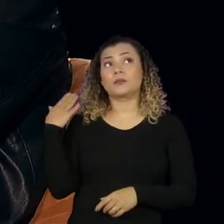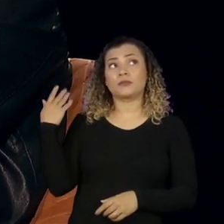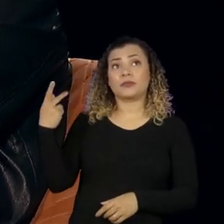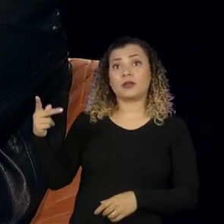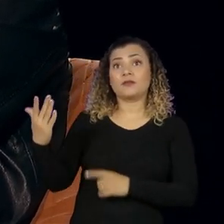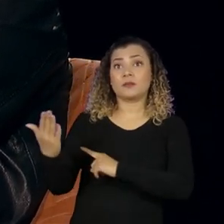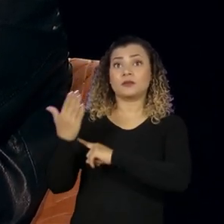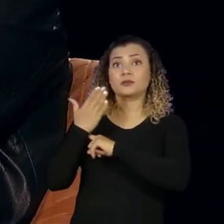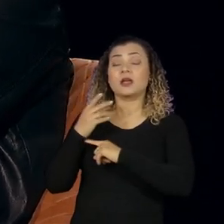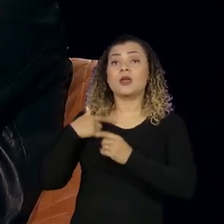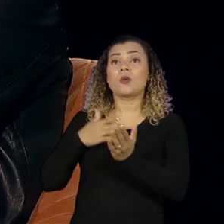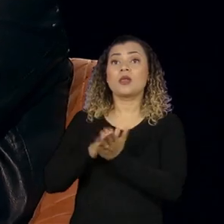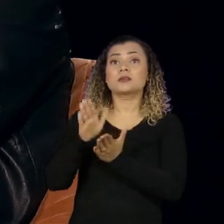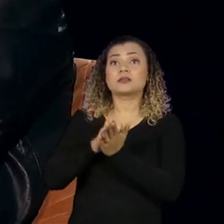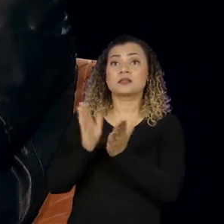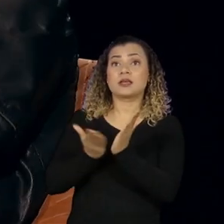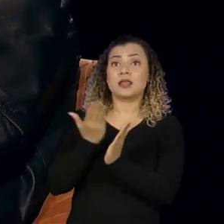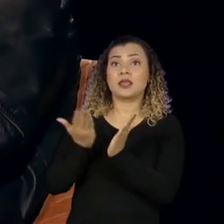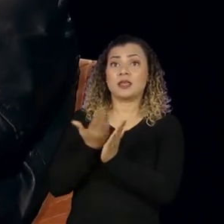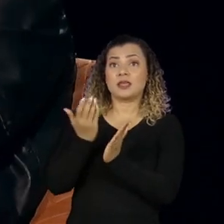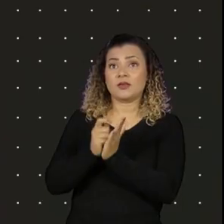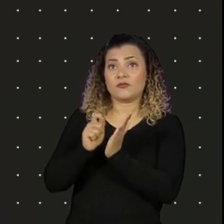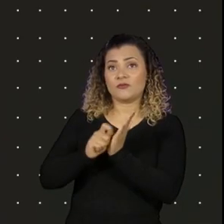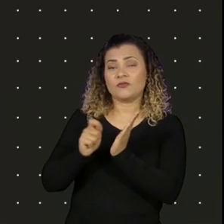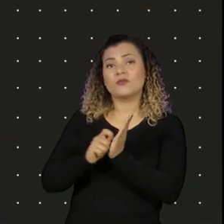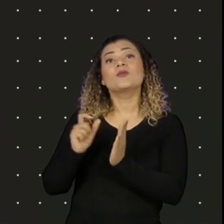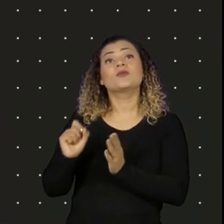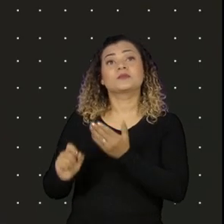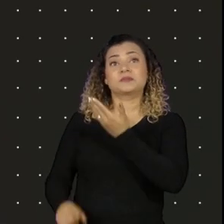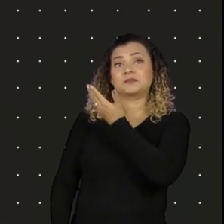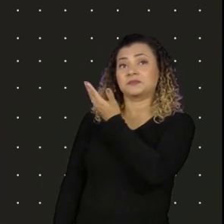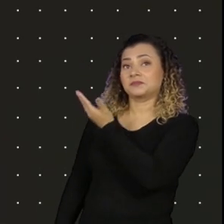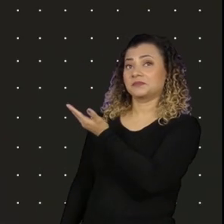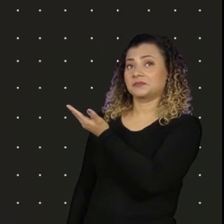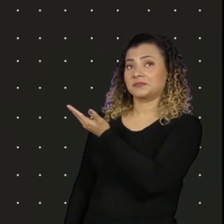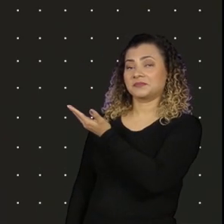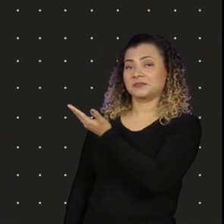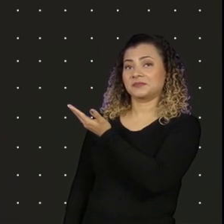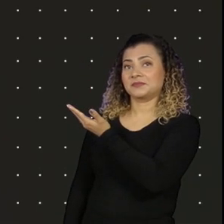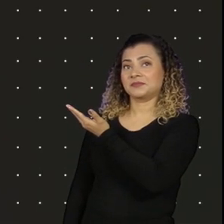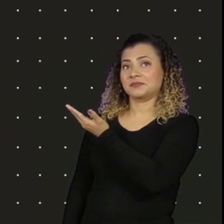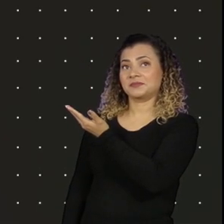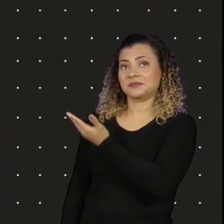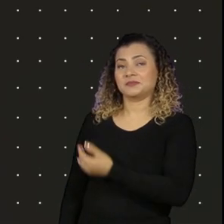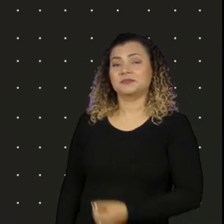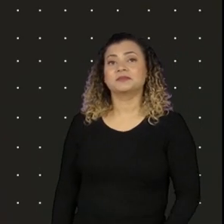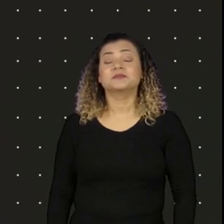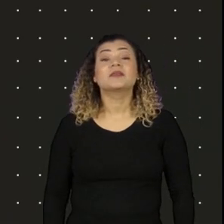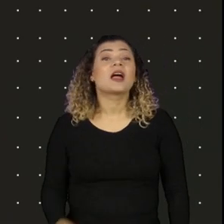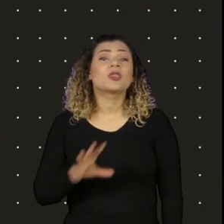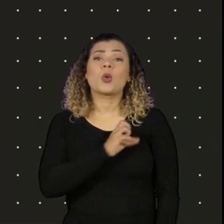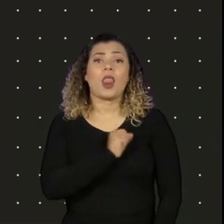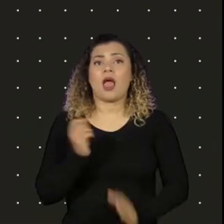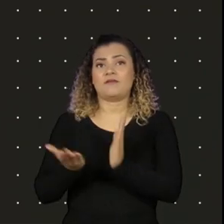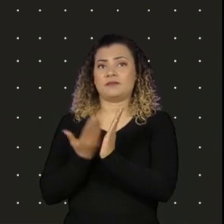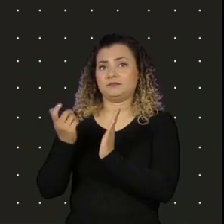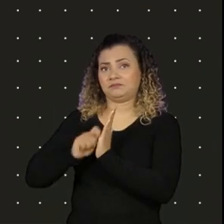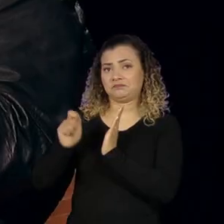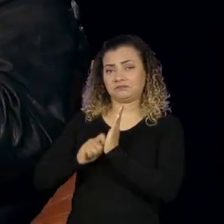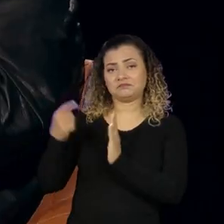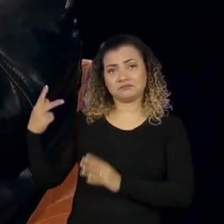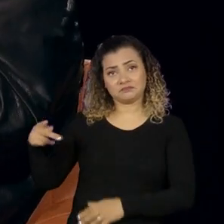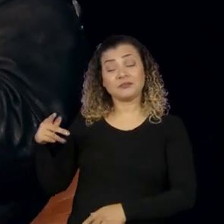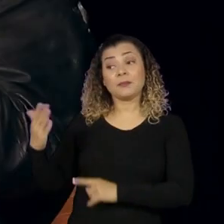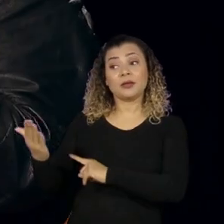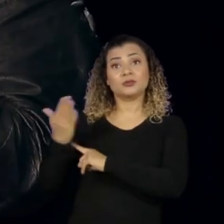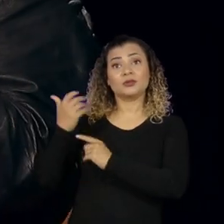livro Mamãe Não Voltou do Supermercado, que é um romance policial. E o Fauzi gostava muito desse romance. E para ele me